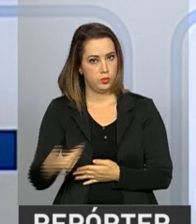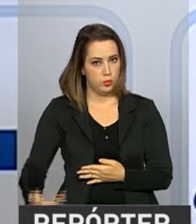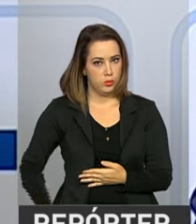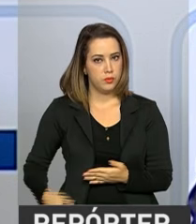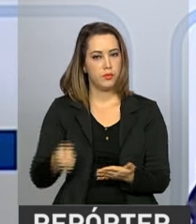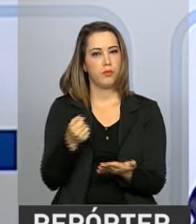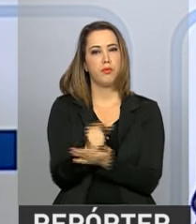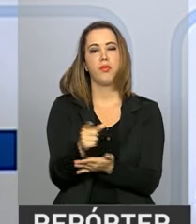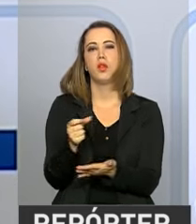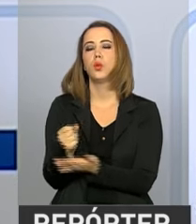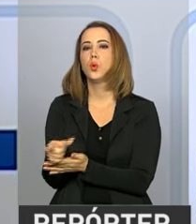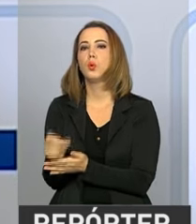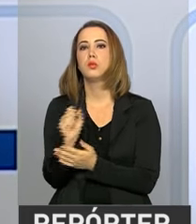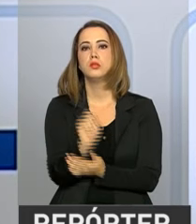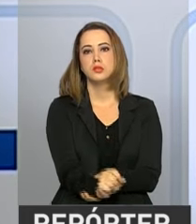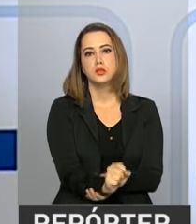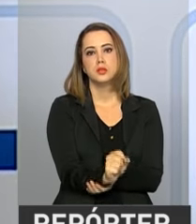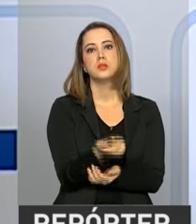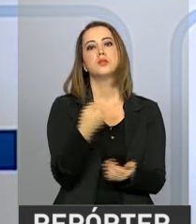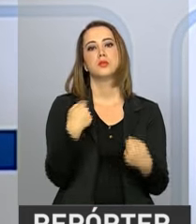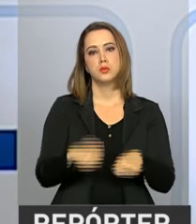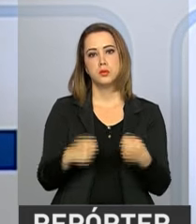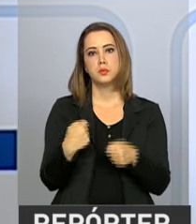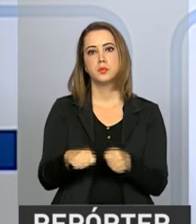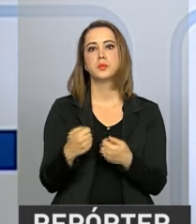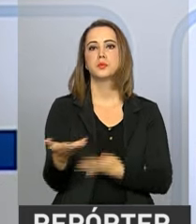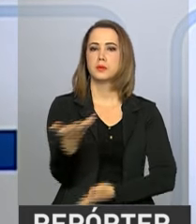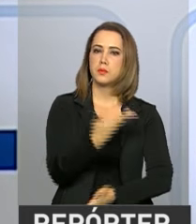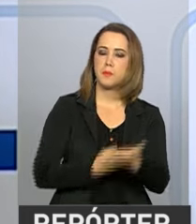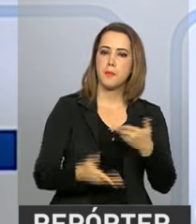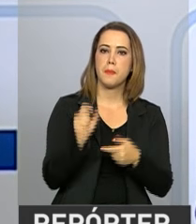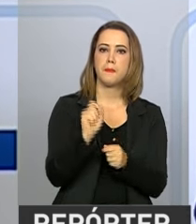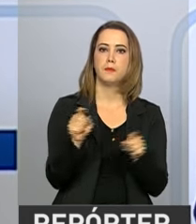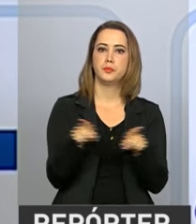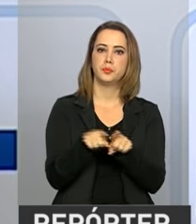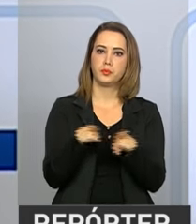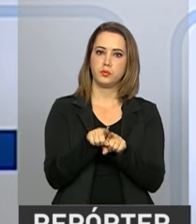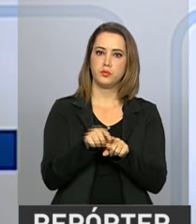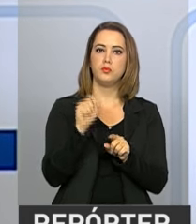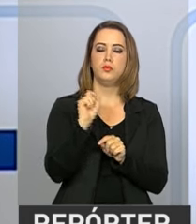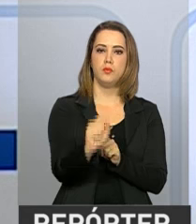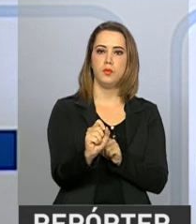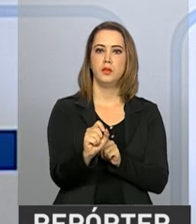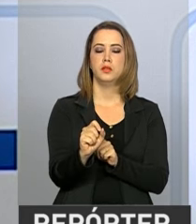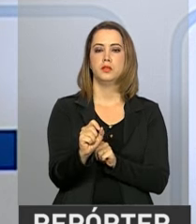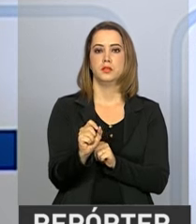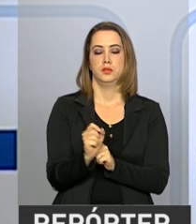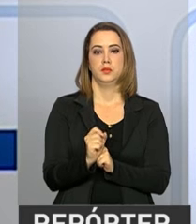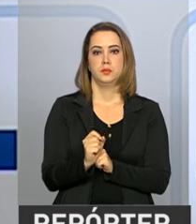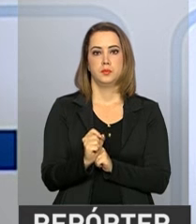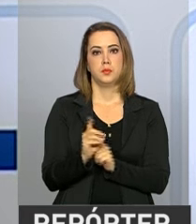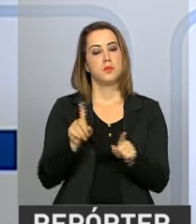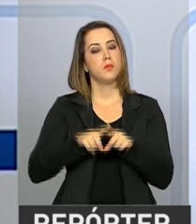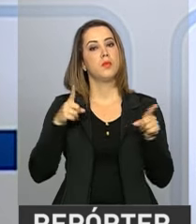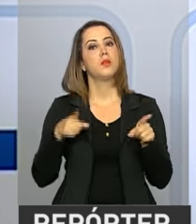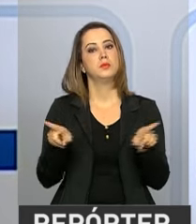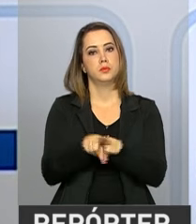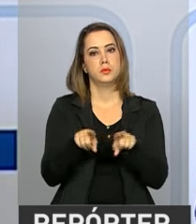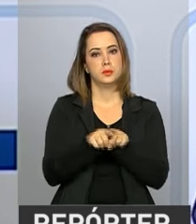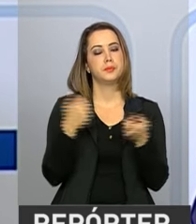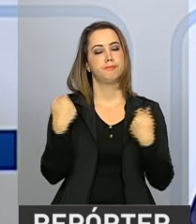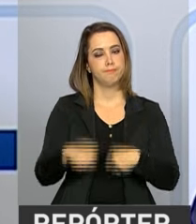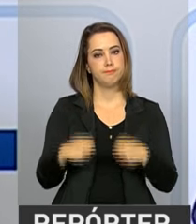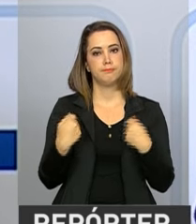fará parte das condições para o fornecimento através do vencedor da licitação, mas vamos também